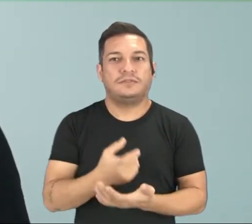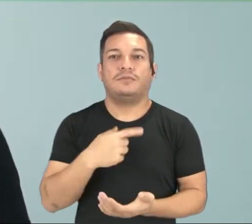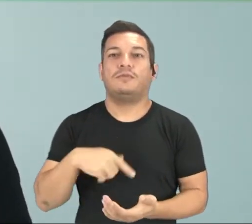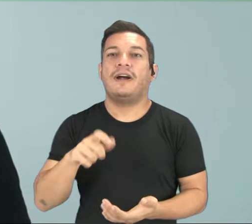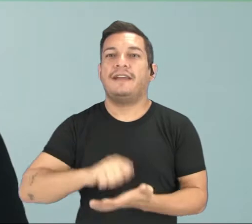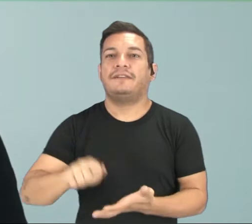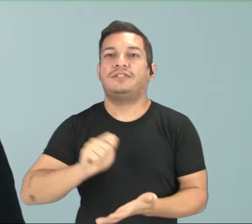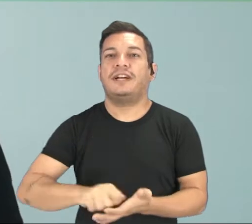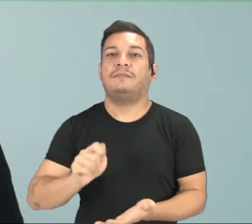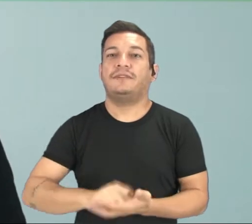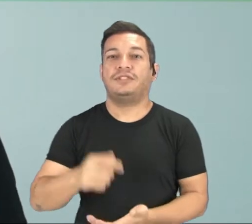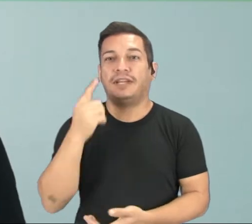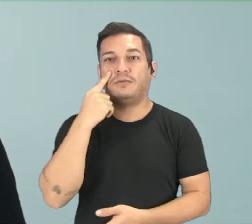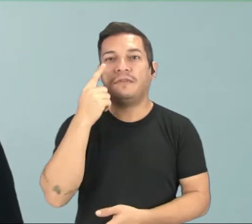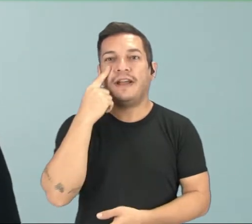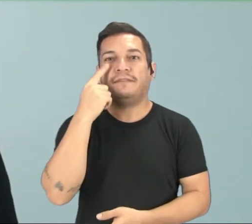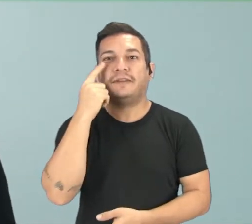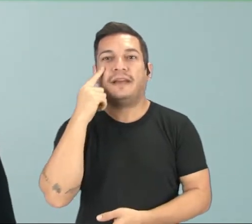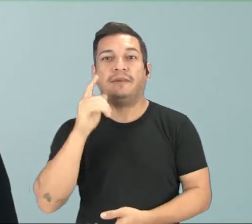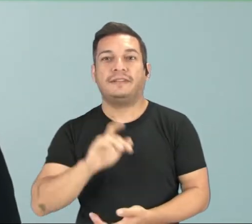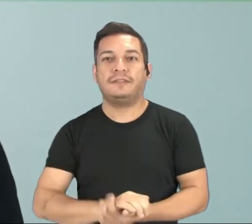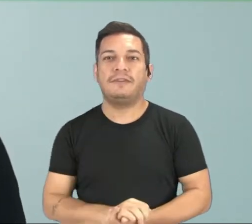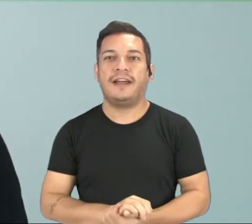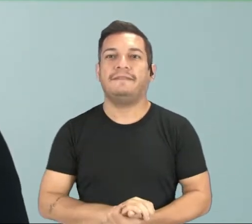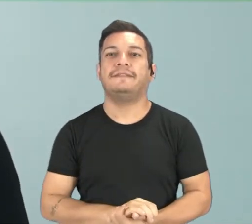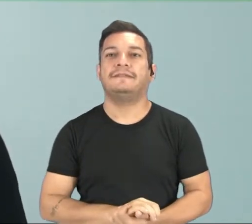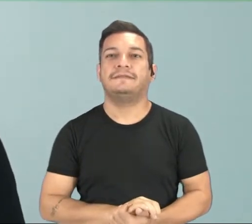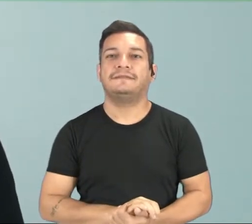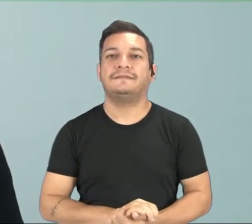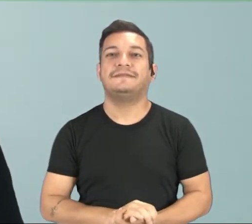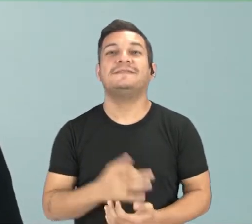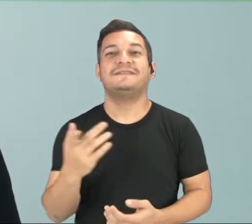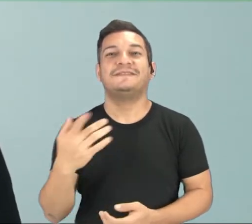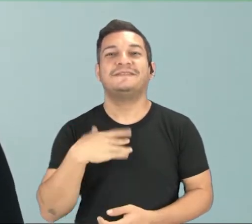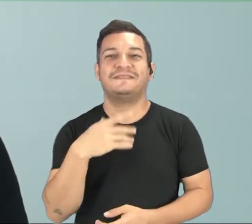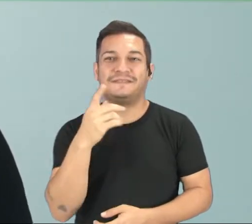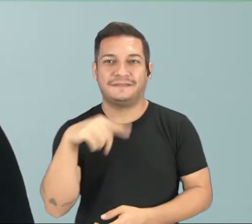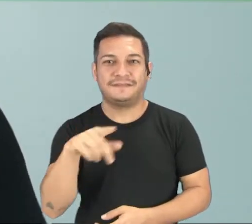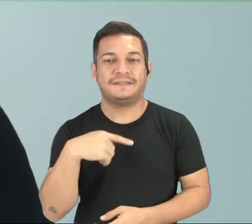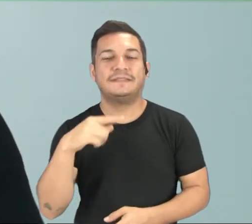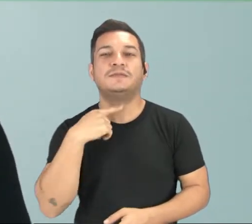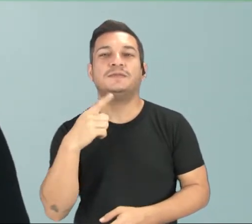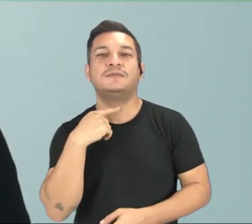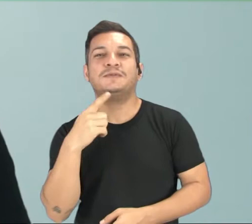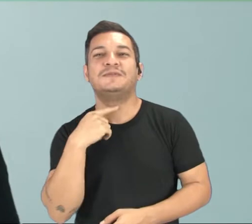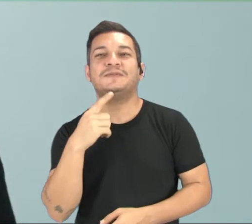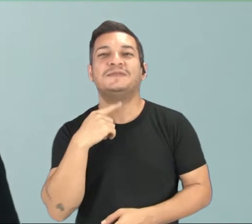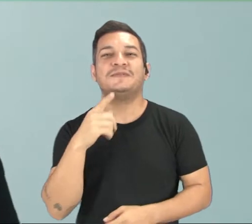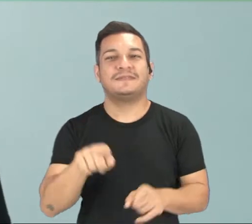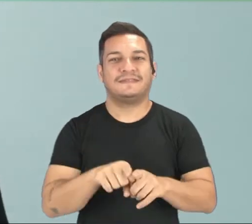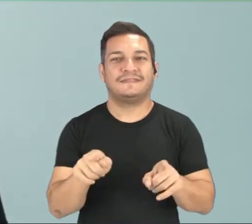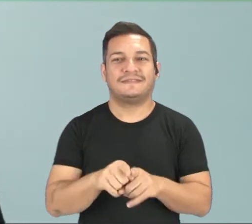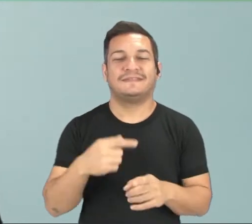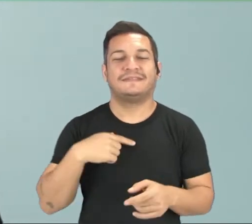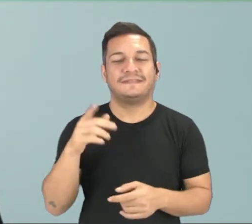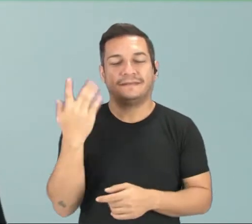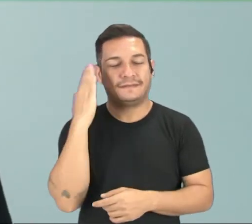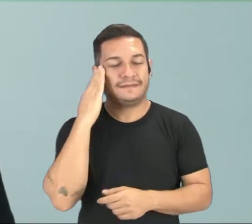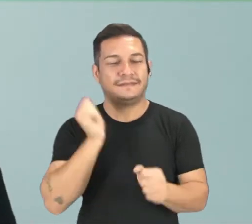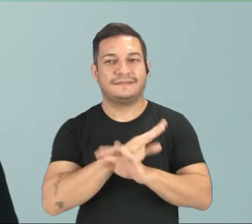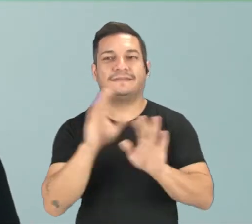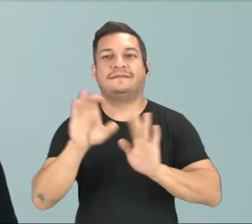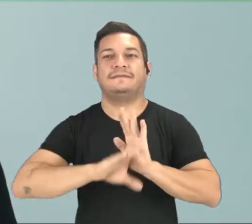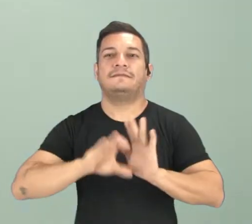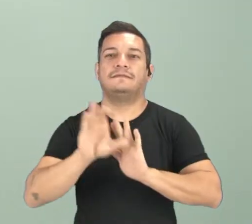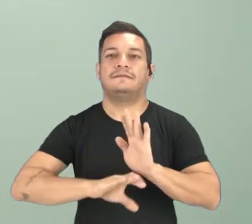aí você acessa seu livro, vê com o seu professor, tire suas dúvidas para poder entender melhor esse conteúdo. A aula